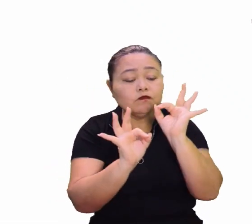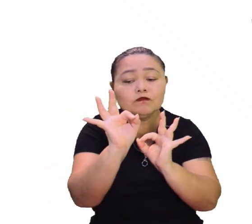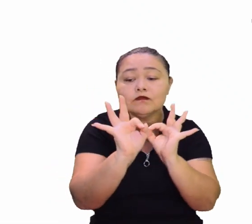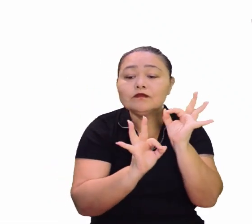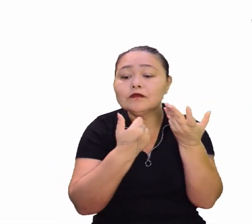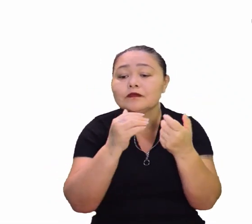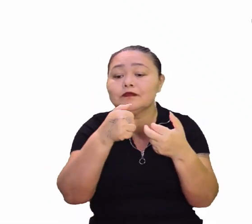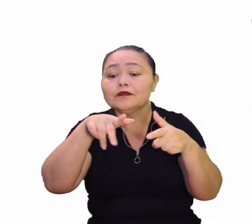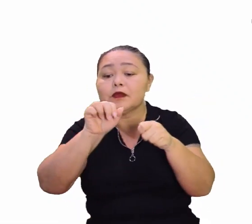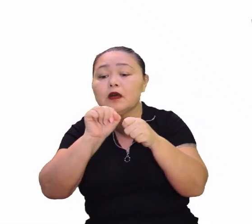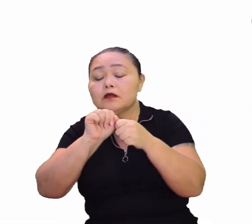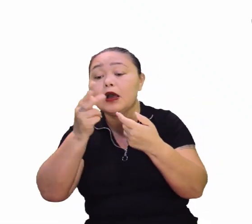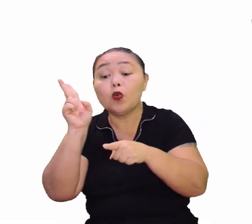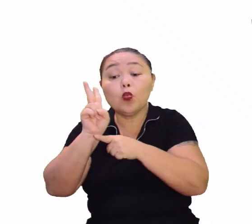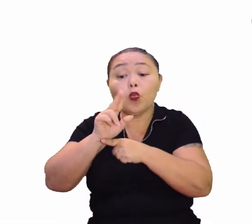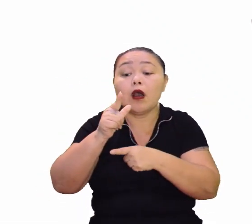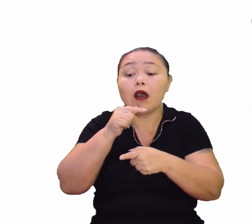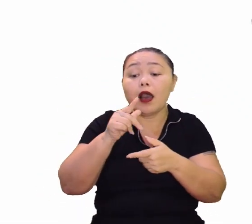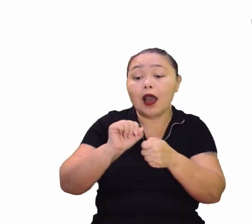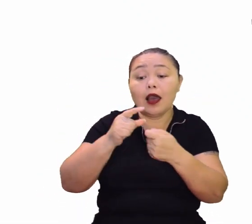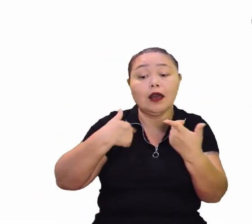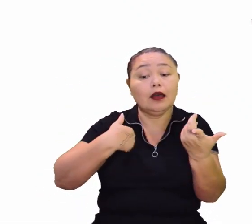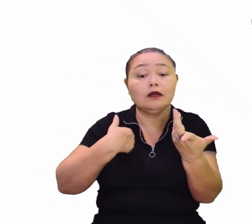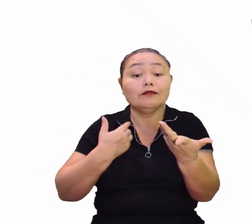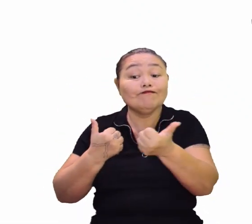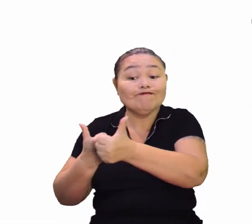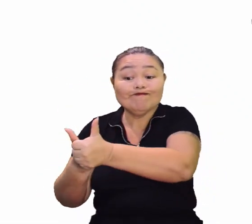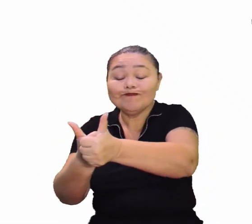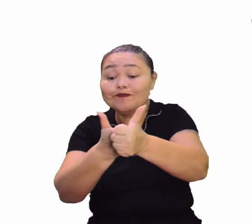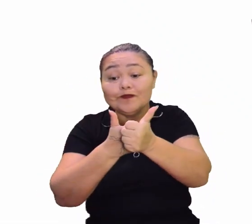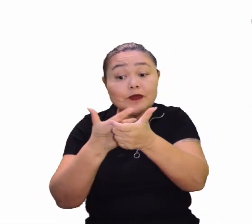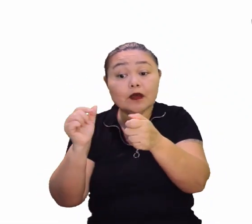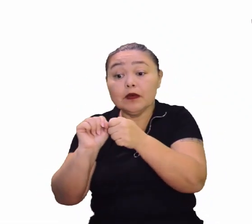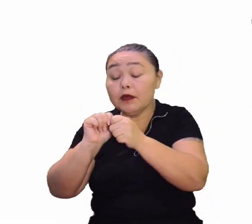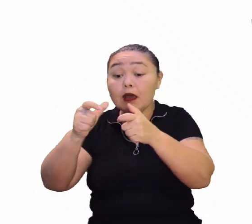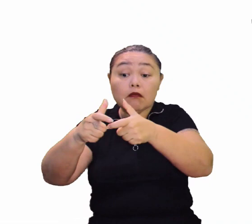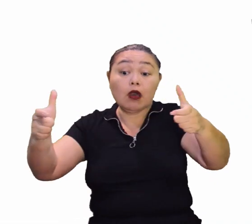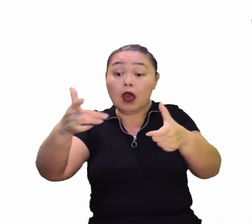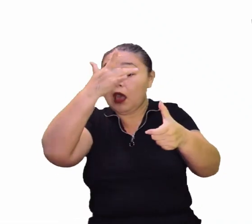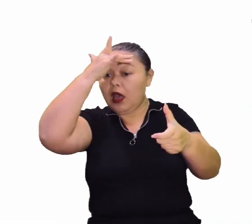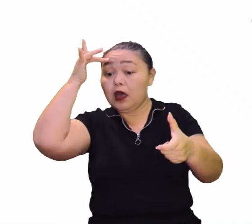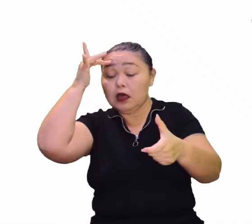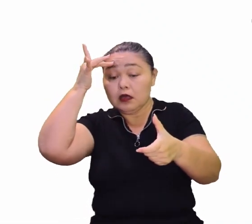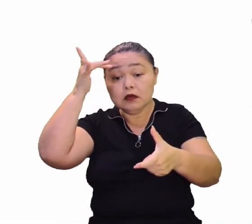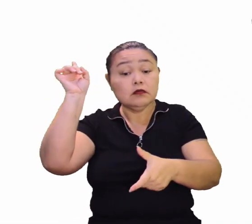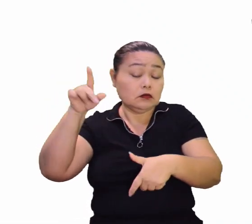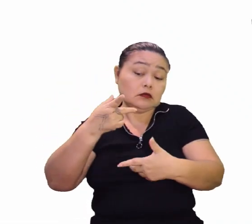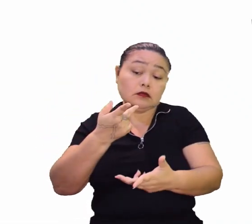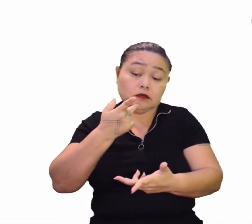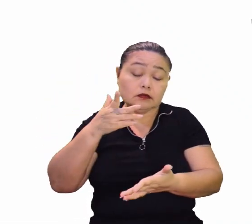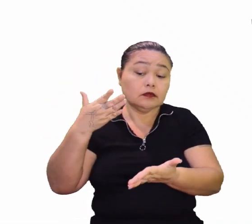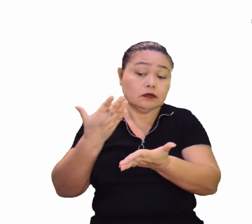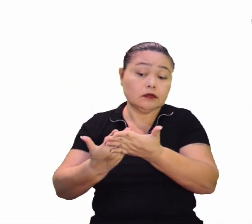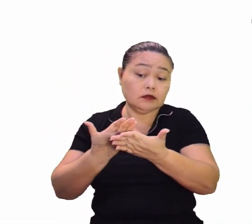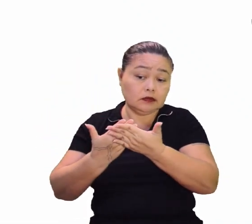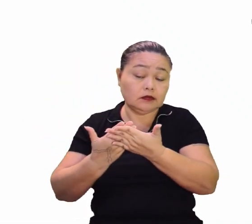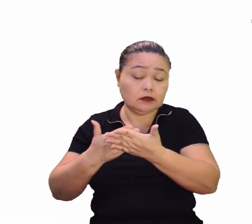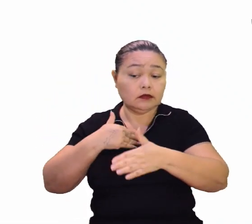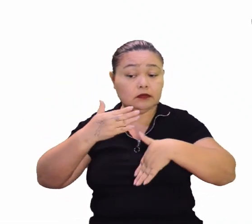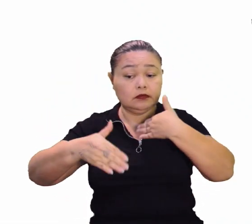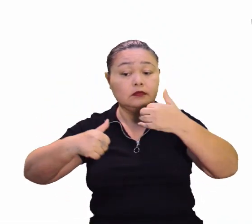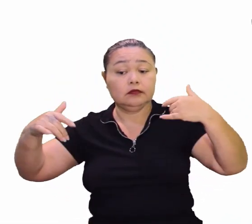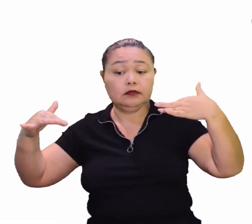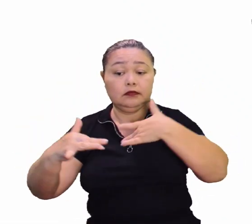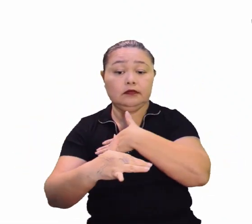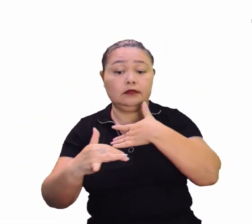infraestrutura e serviços de saneamento básico não acompanhou a demanda gerada pelo crescimento. Isso aí já falamos em aulas anteriores do